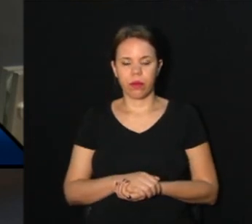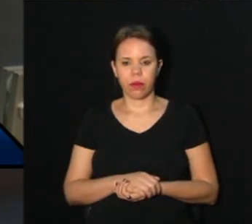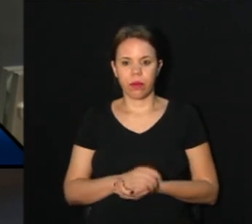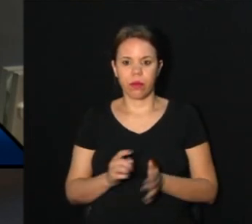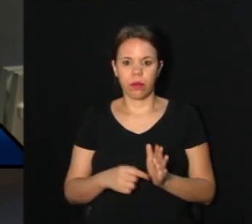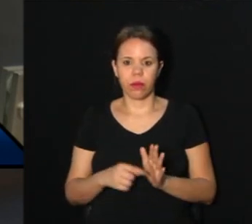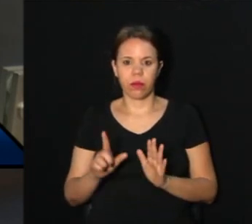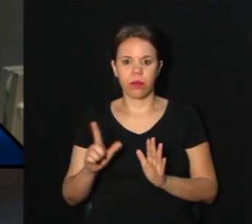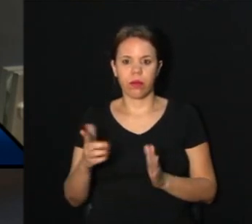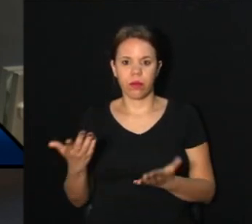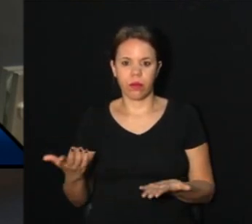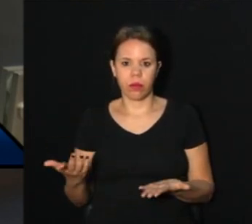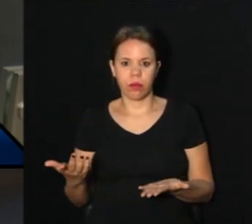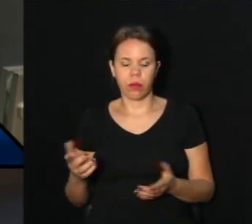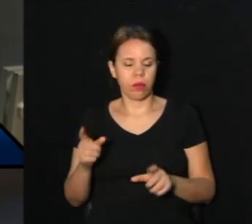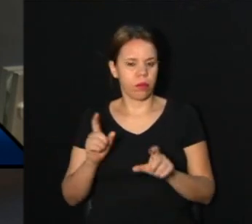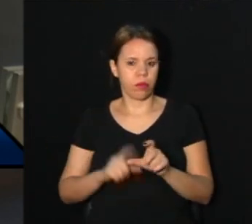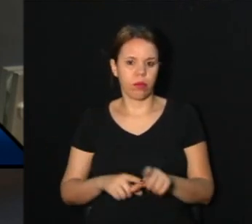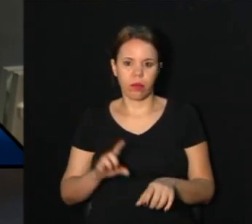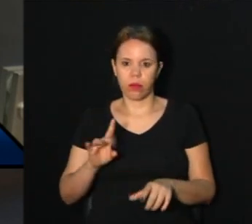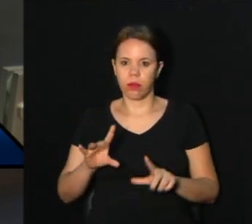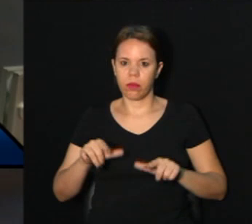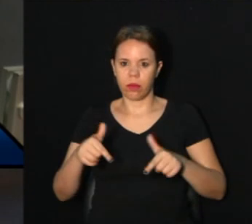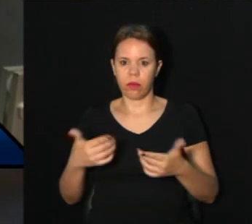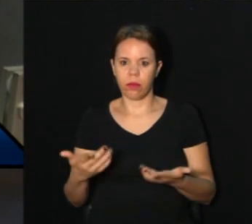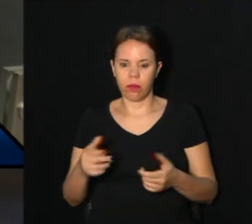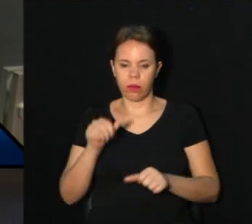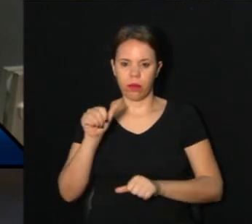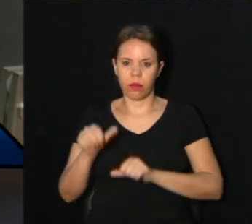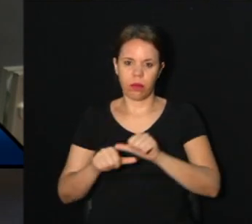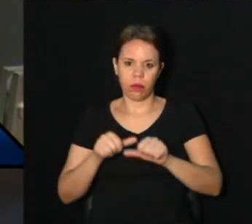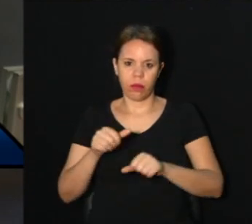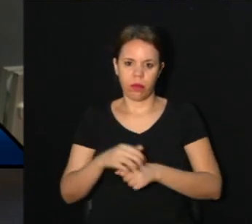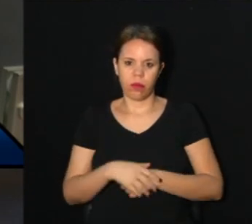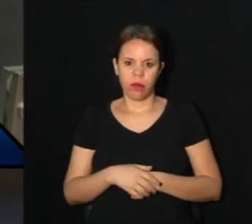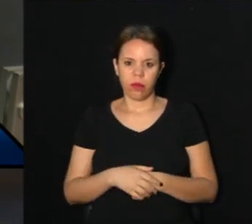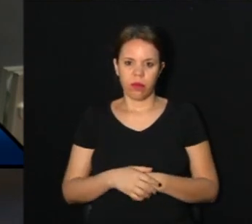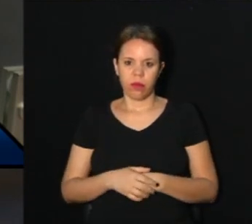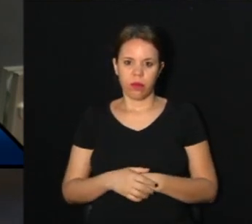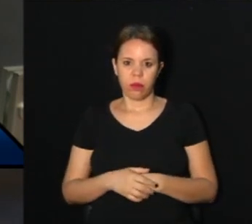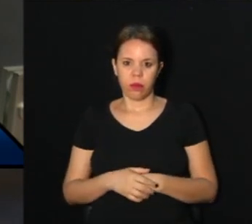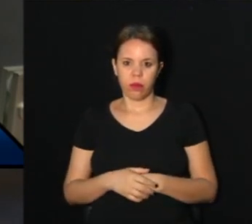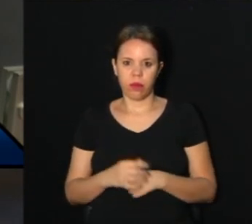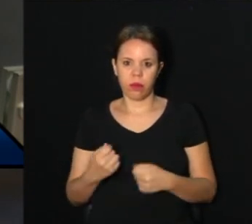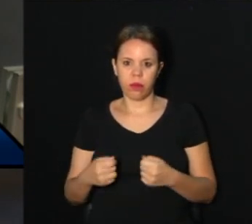que não depende, porque a iniciativa das modificações, elas devem